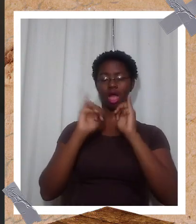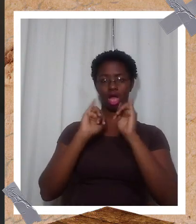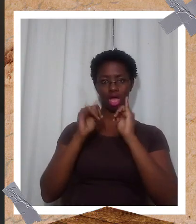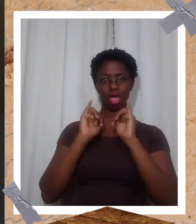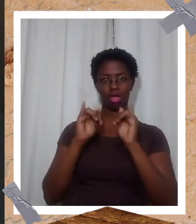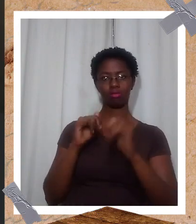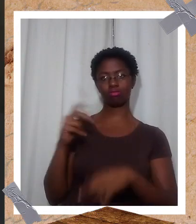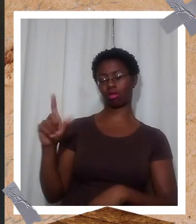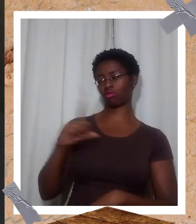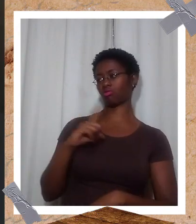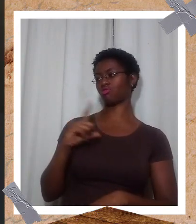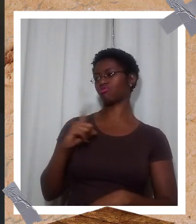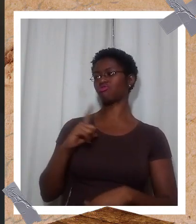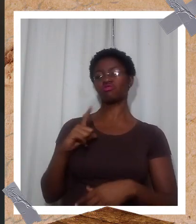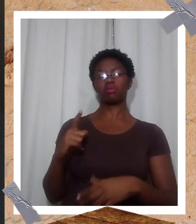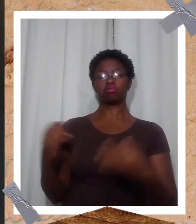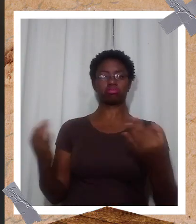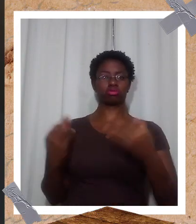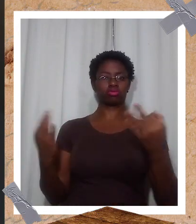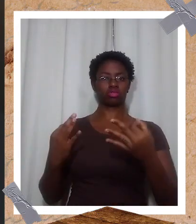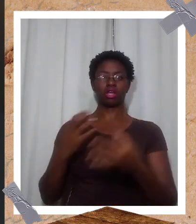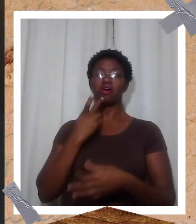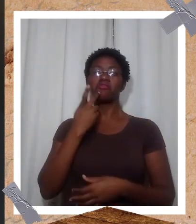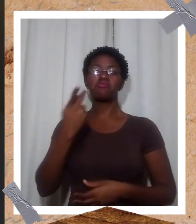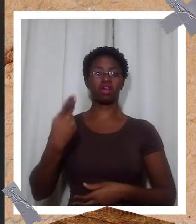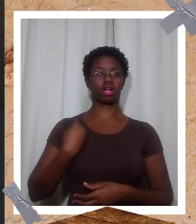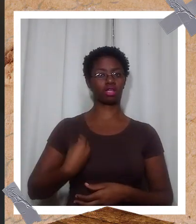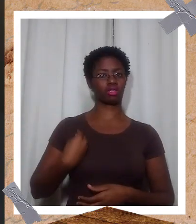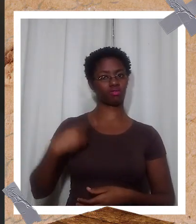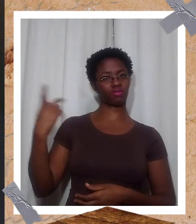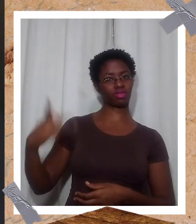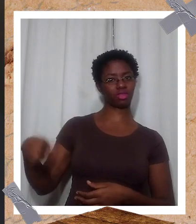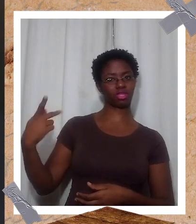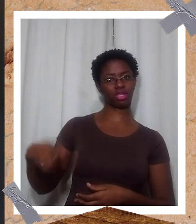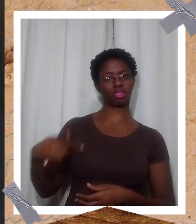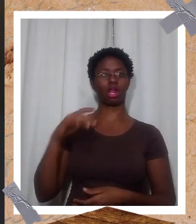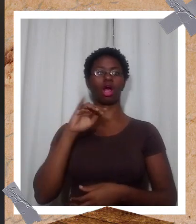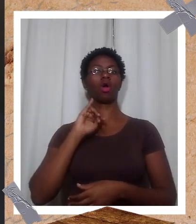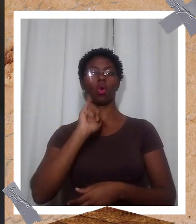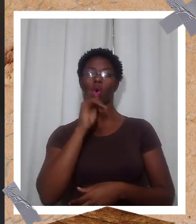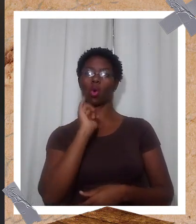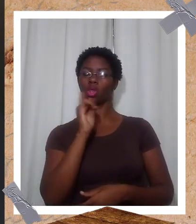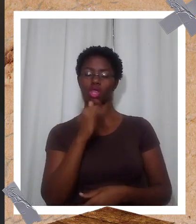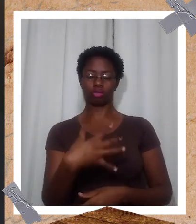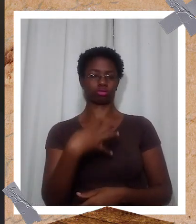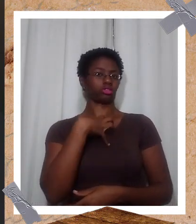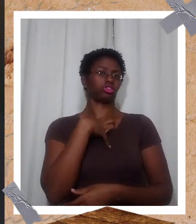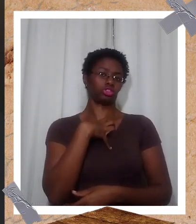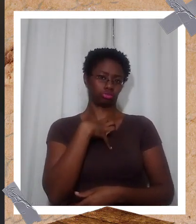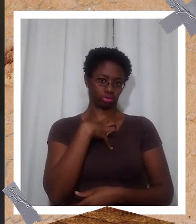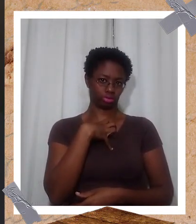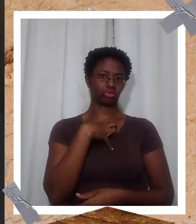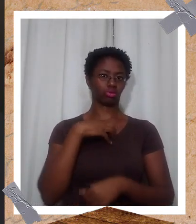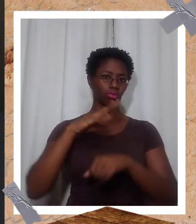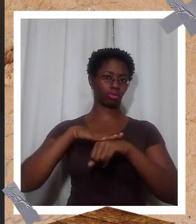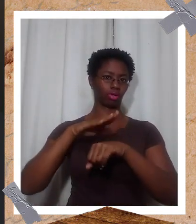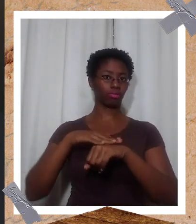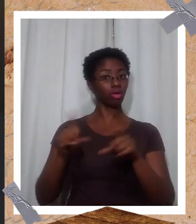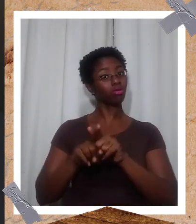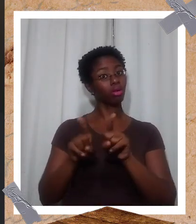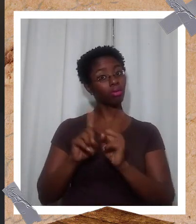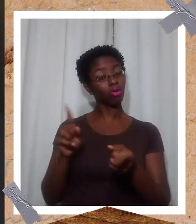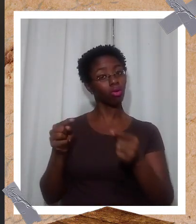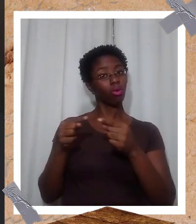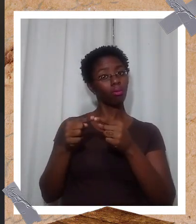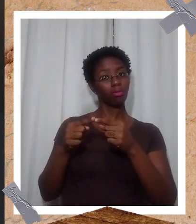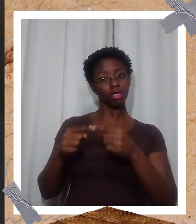tinha em relatar as suas vivências, em relatar o que ela via, o que ela sentia, né? E eu tento trazer um pouco isso